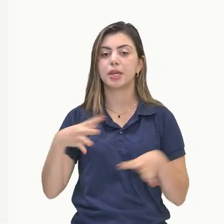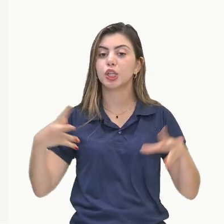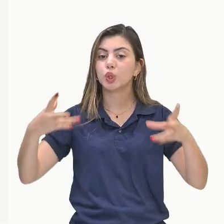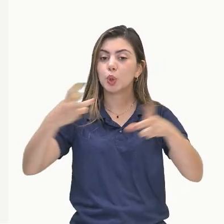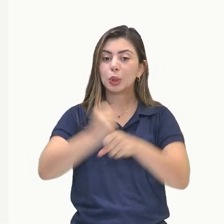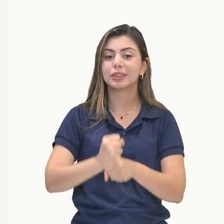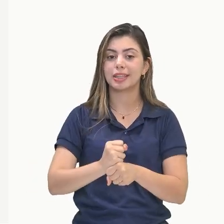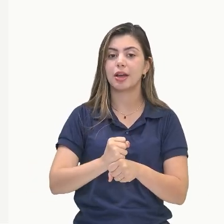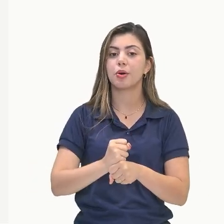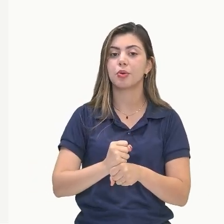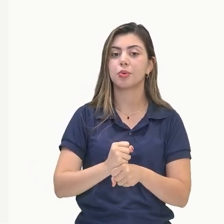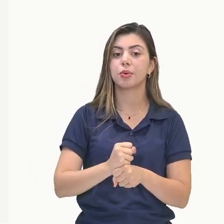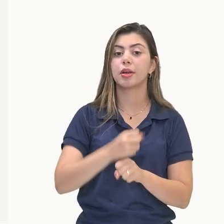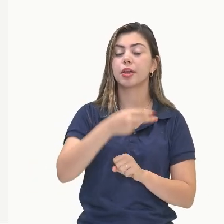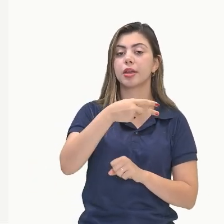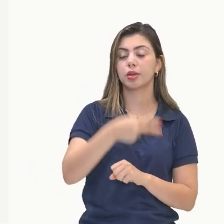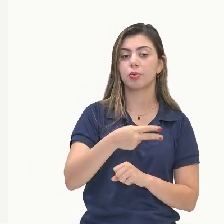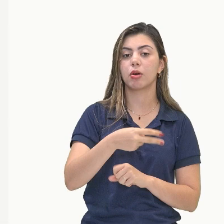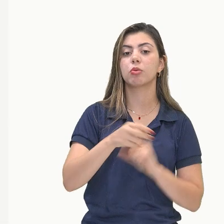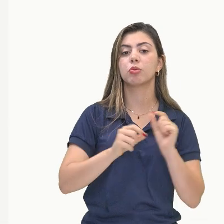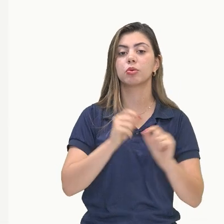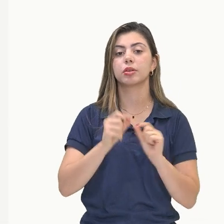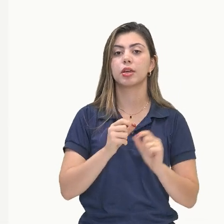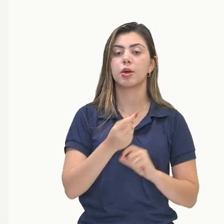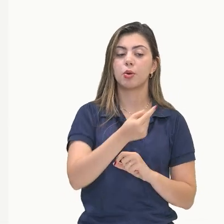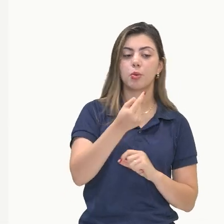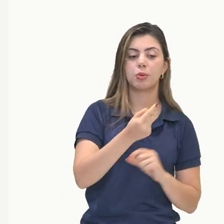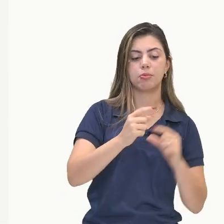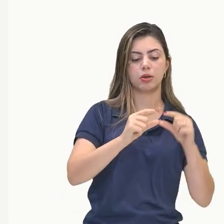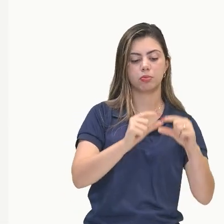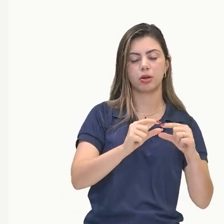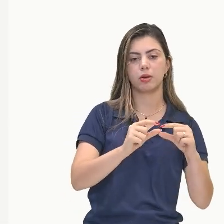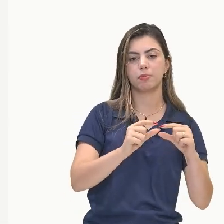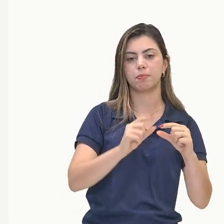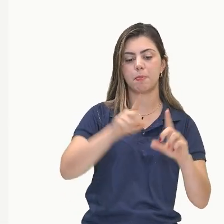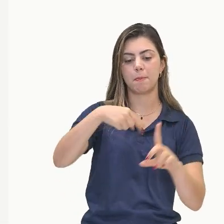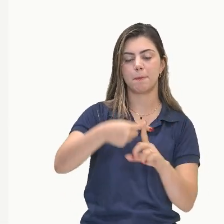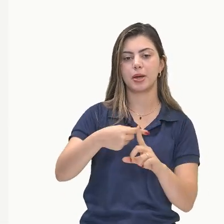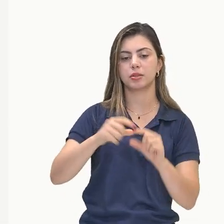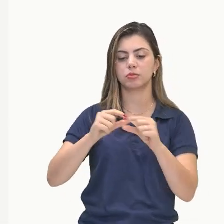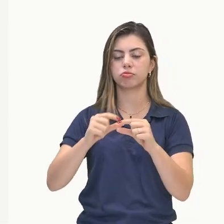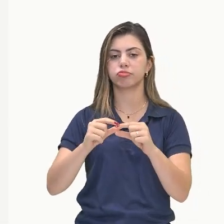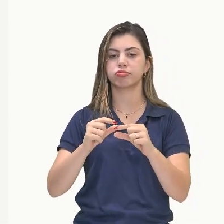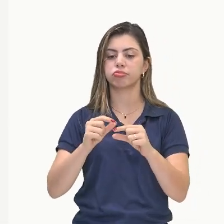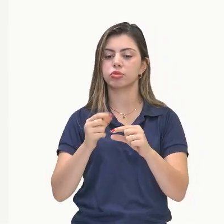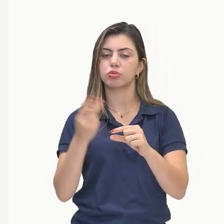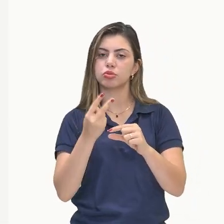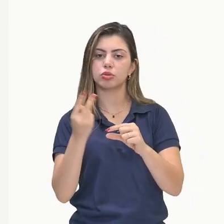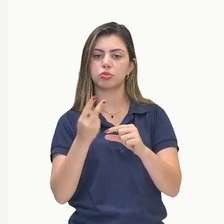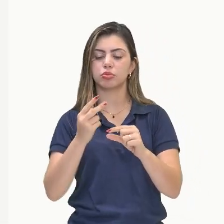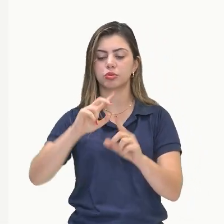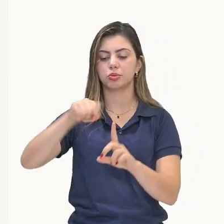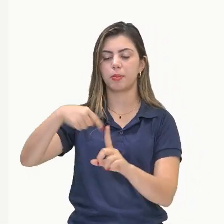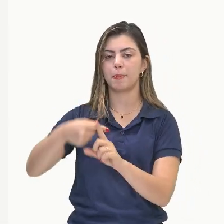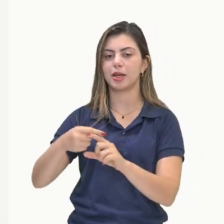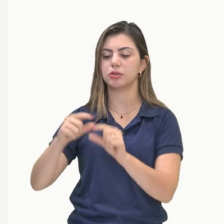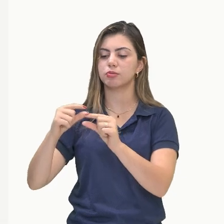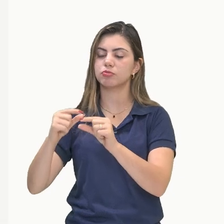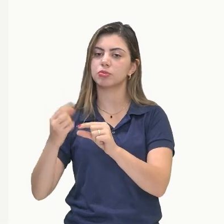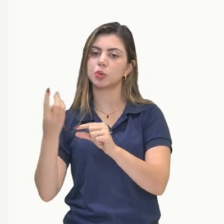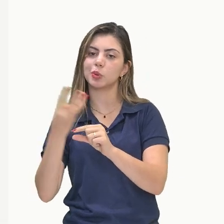é igual à diferença de potencial no primeiro capacitor, somado com a diferença de potencial no segundo